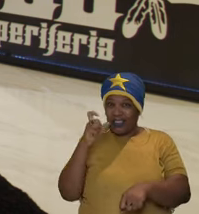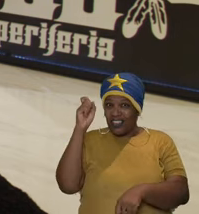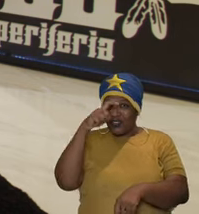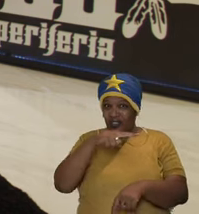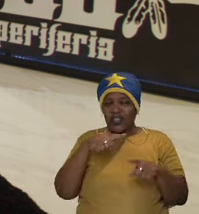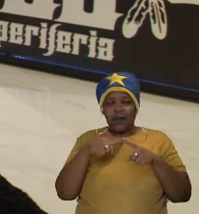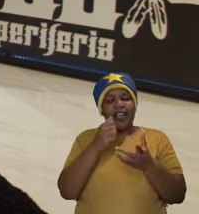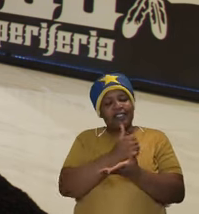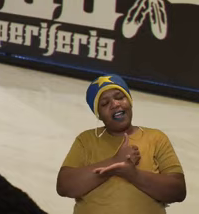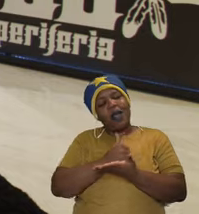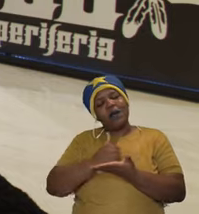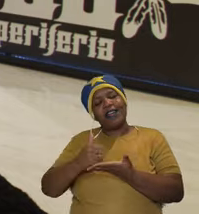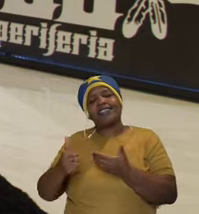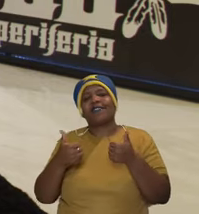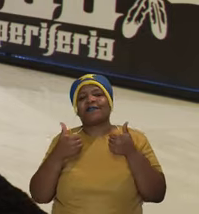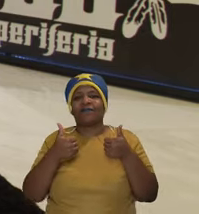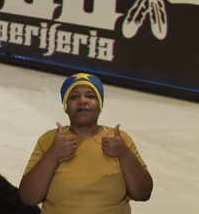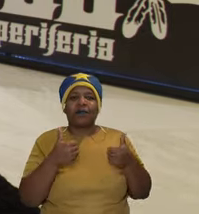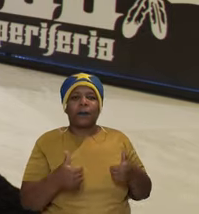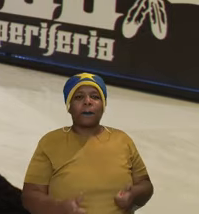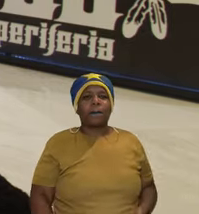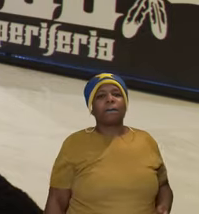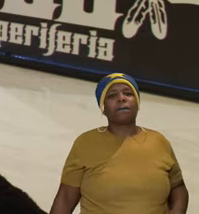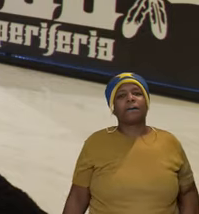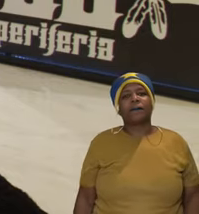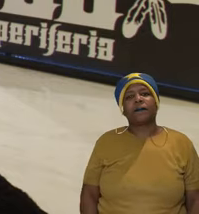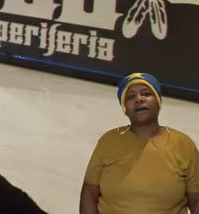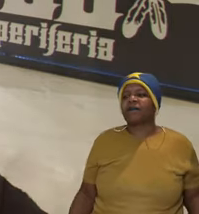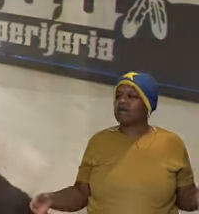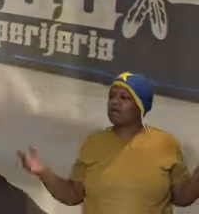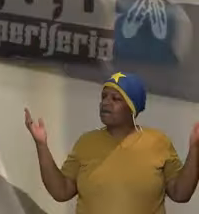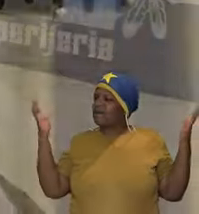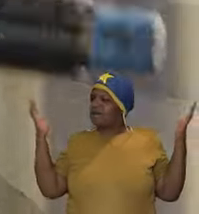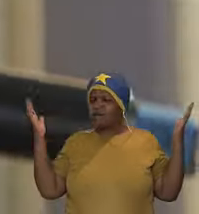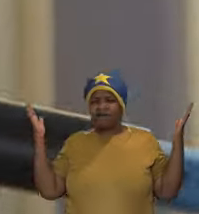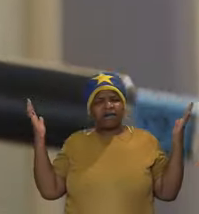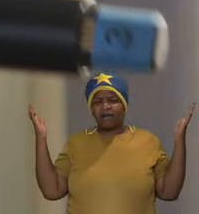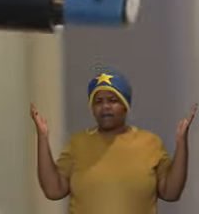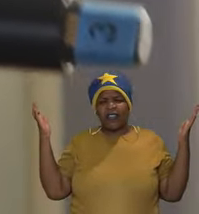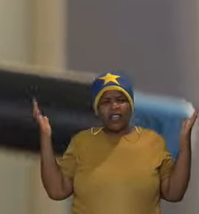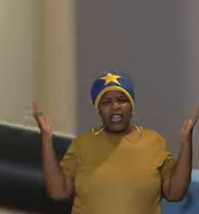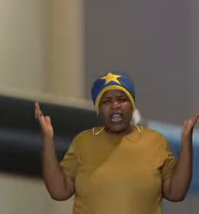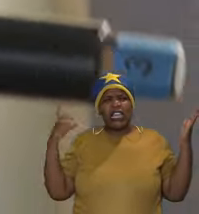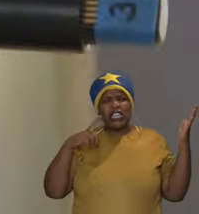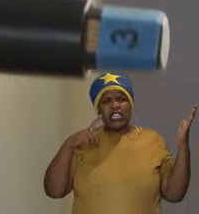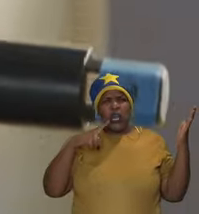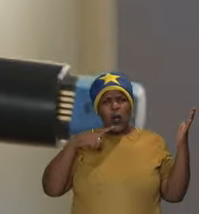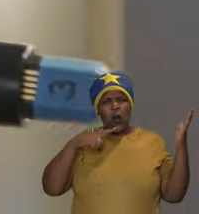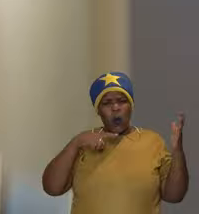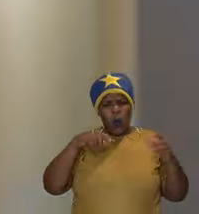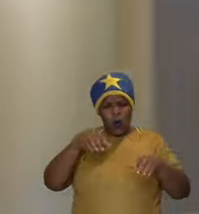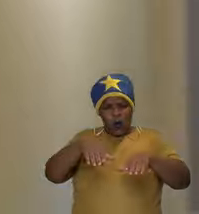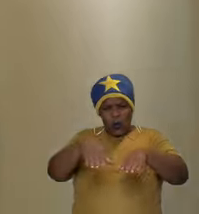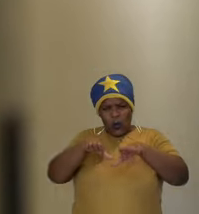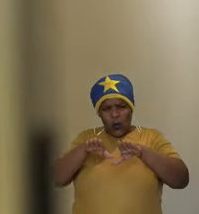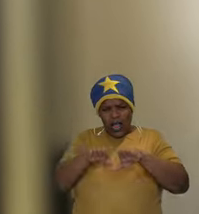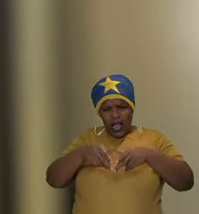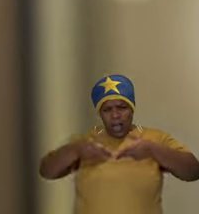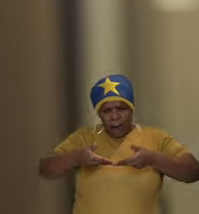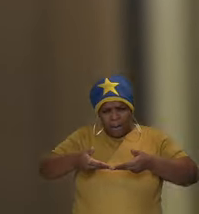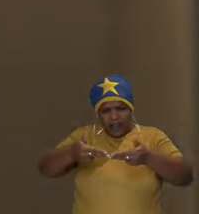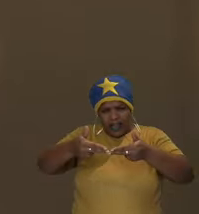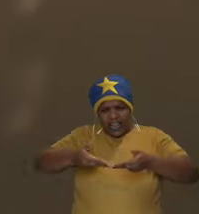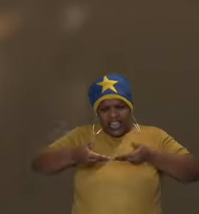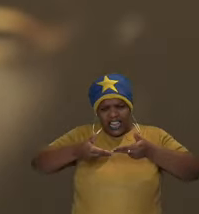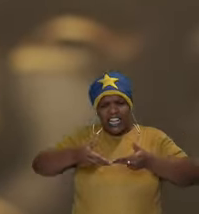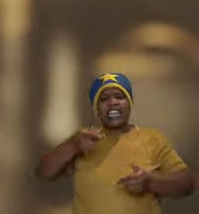passar por ele assim, ó. Bora. Nem liga se o banco de trás virar rave. Se